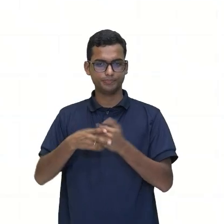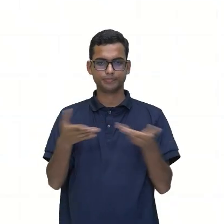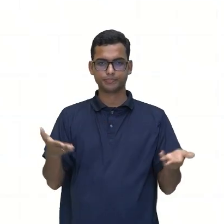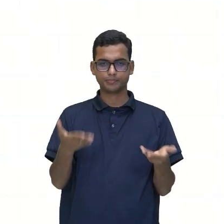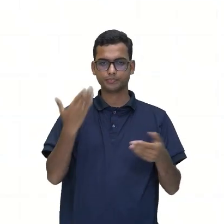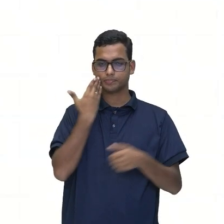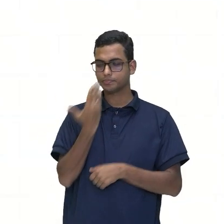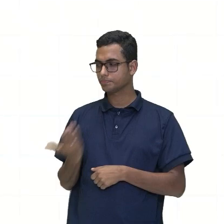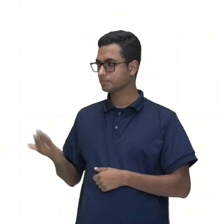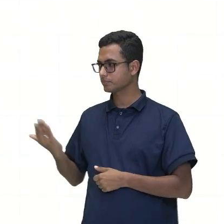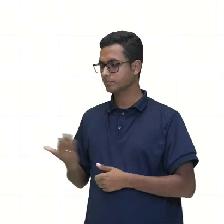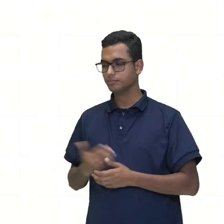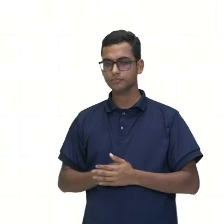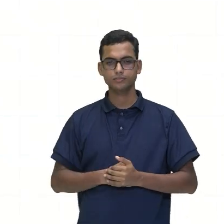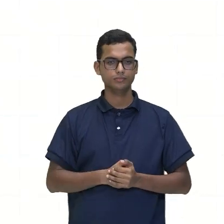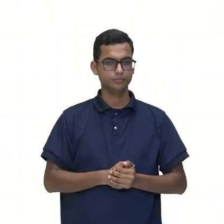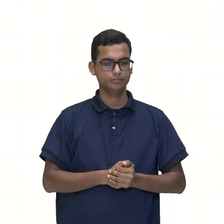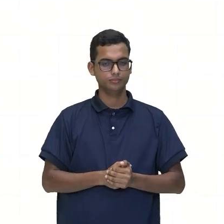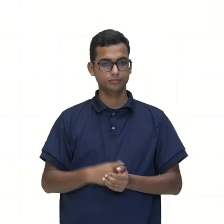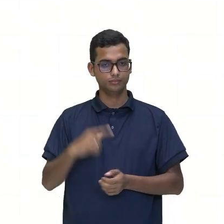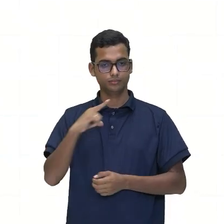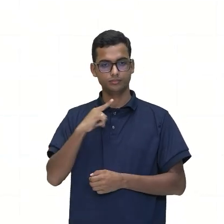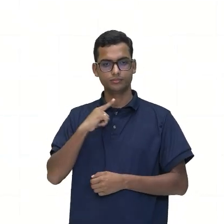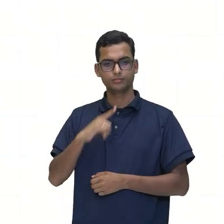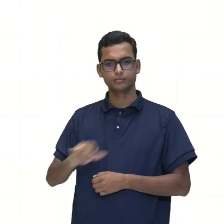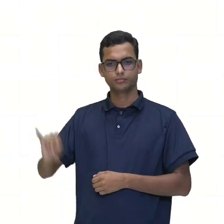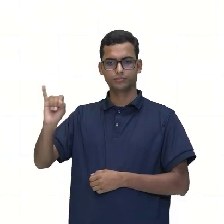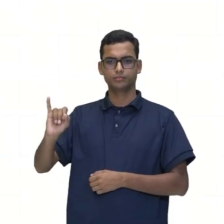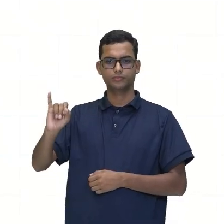Vejam, eu tenho aqui a palavra I.